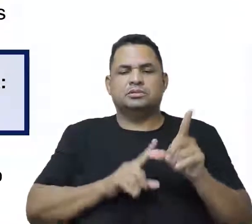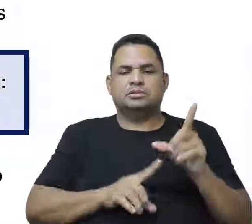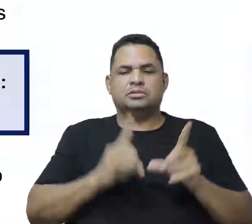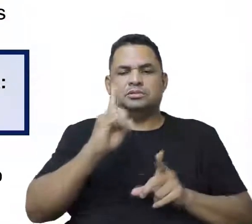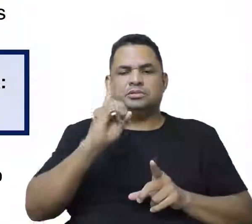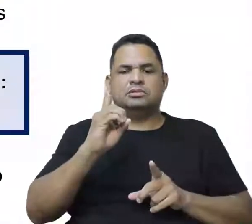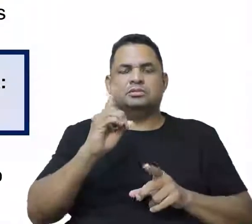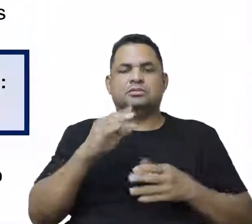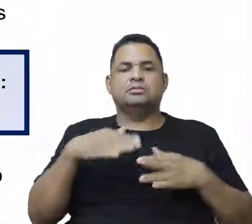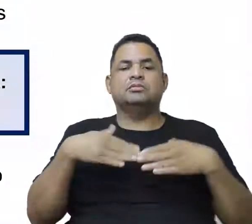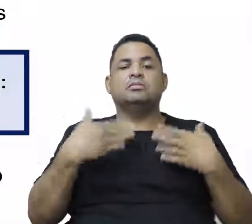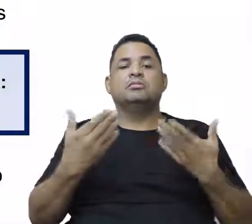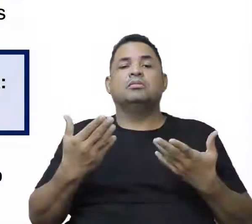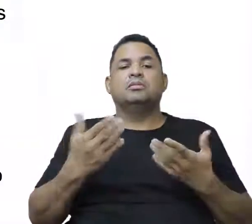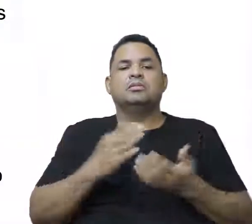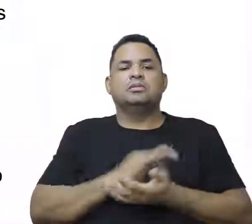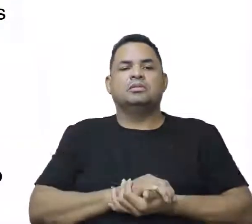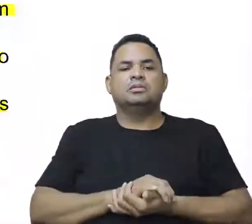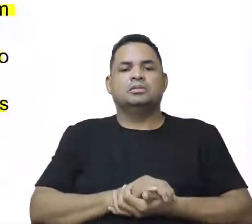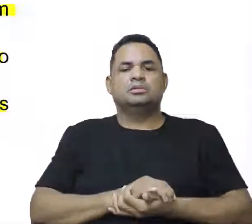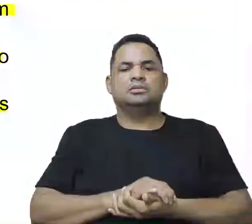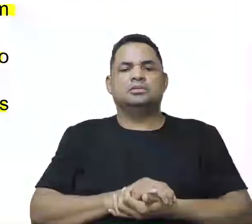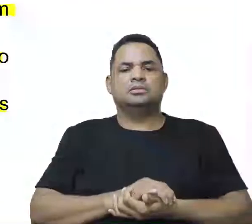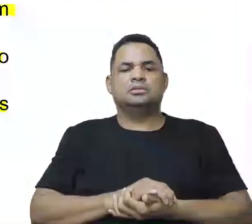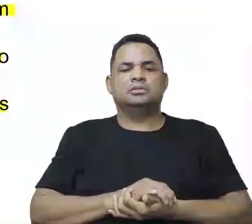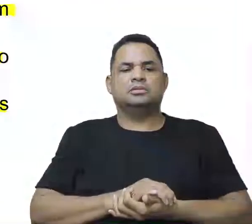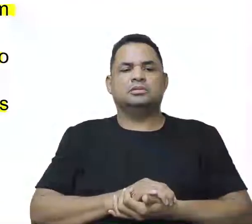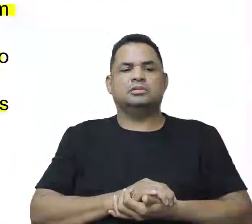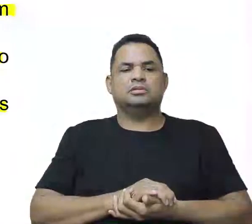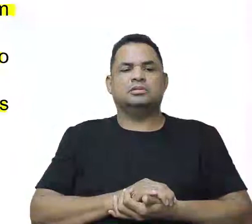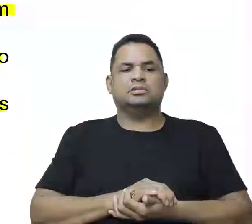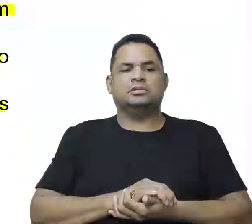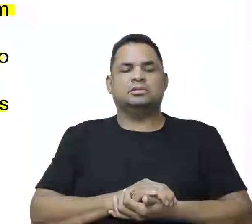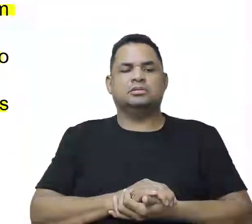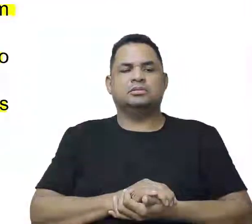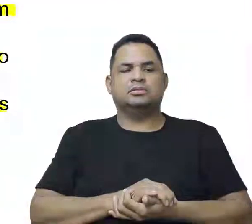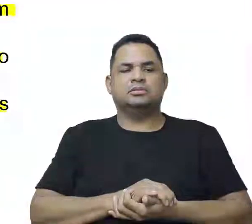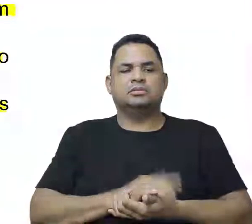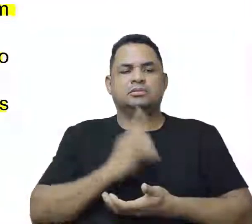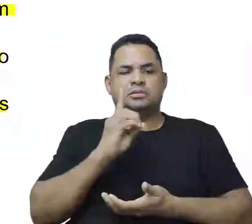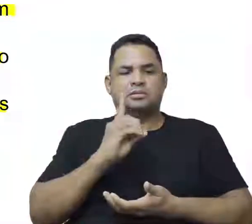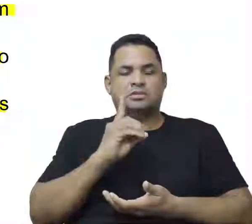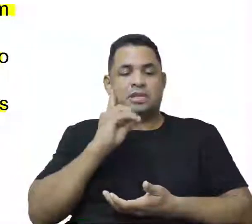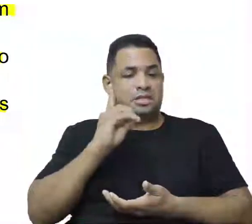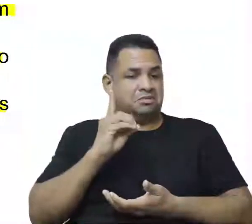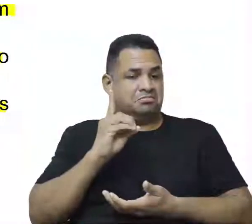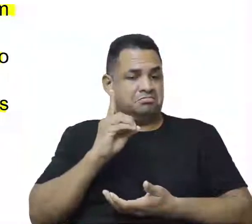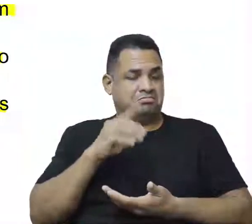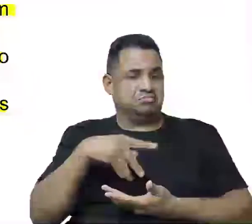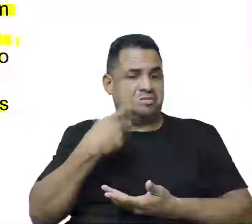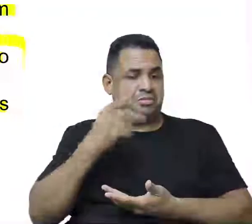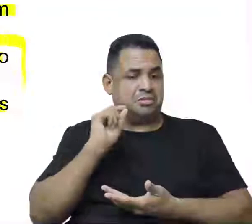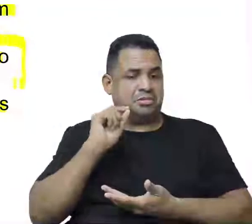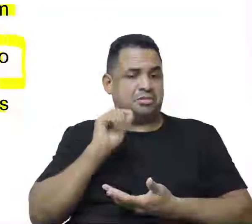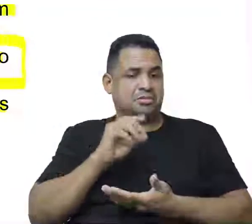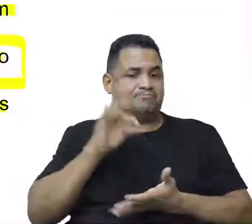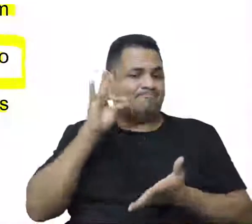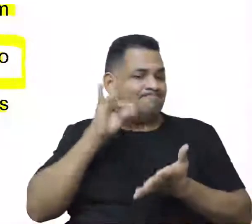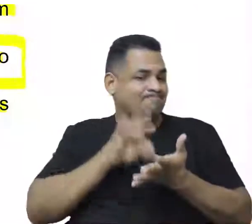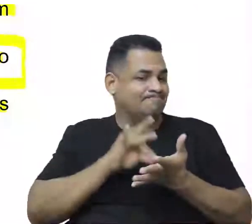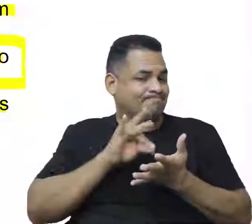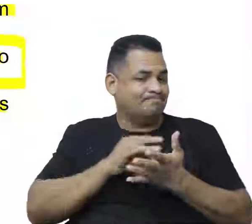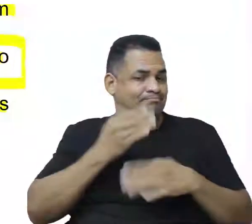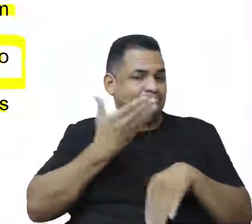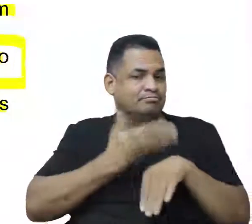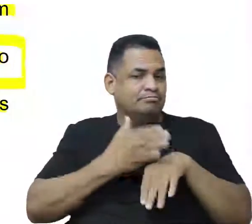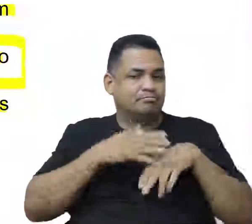D. E qual que é a letra D, professora? Vamos analisar. A letra D fala sobre o quê, professora Iris?